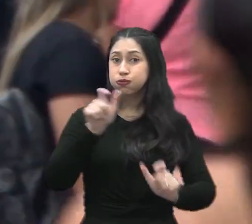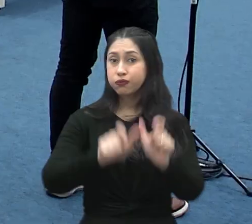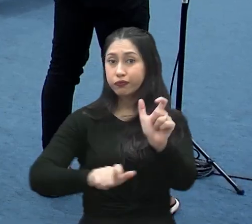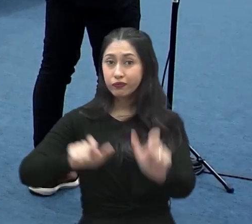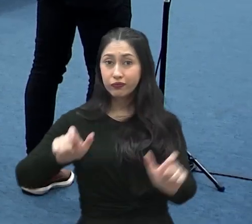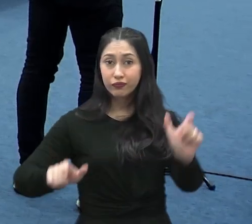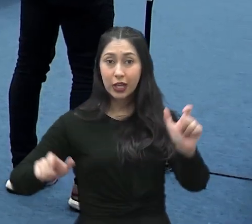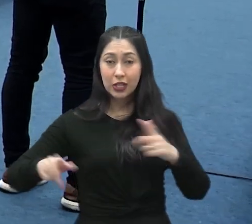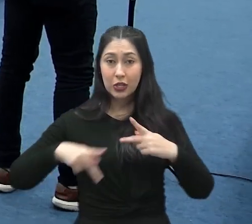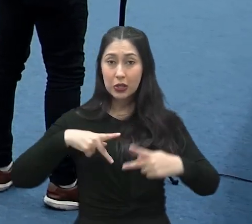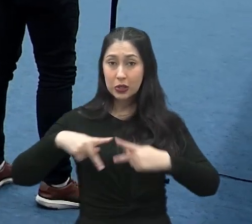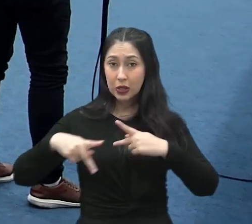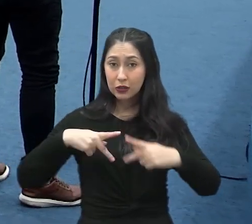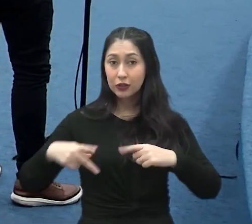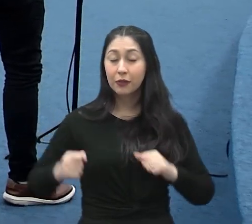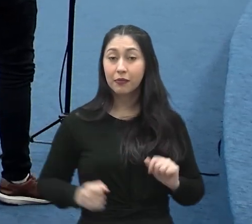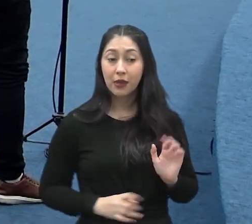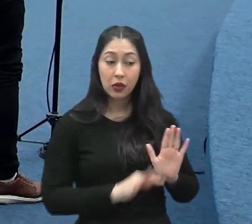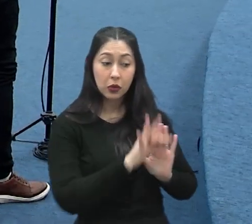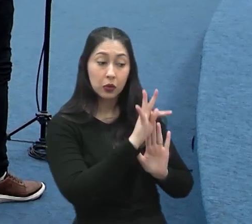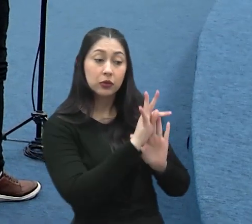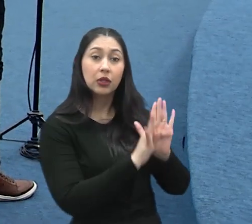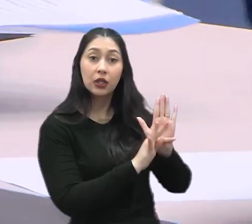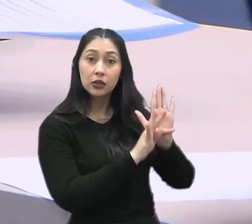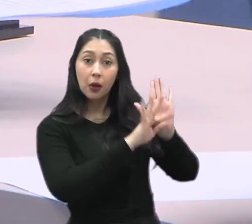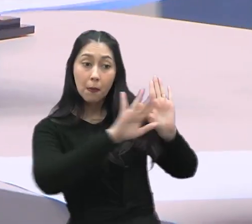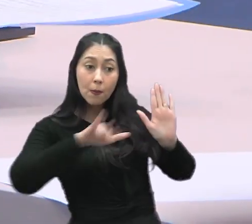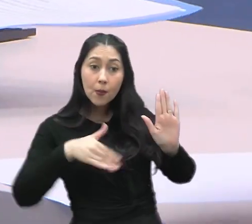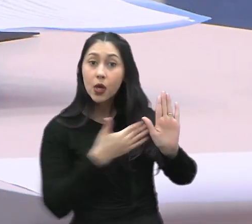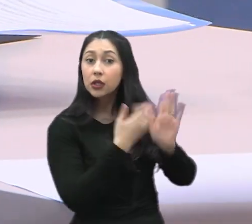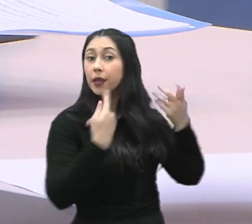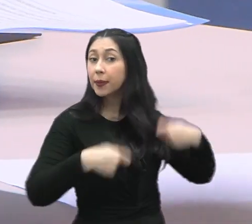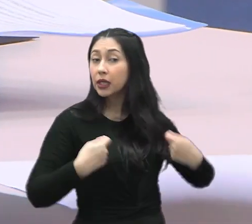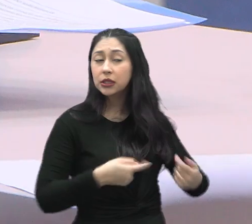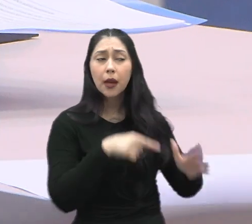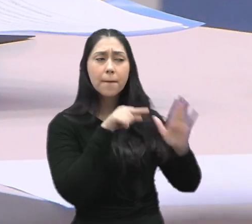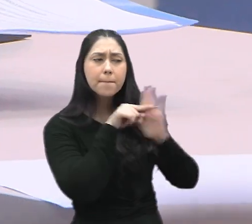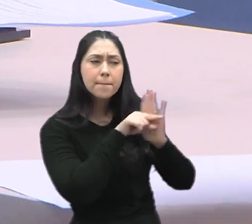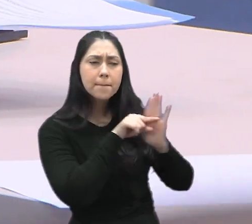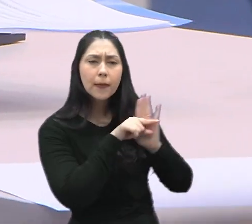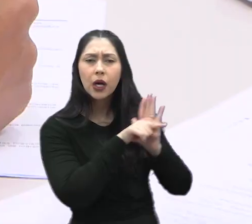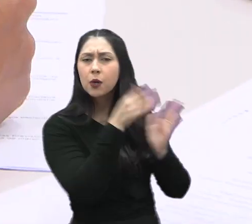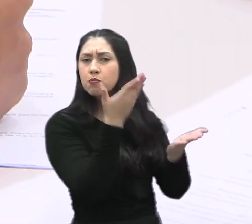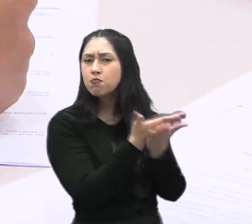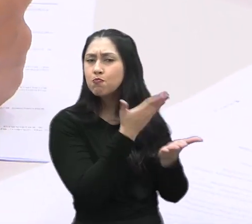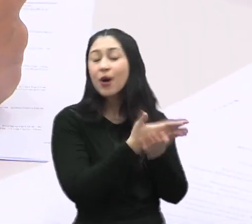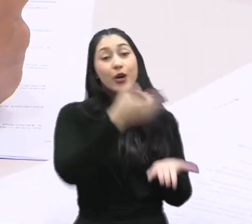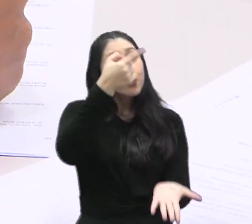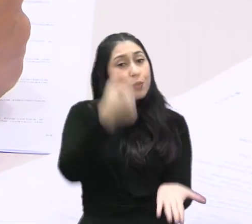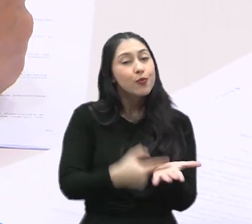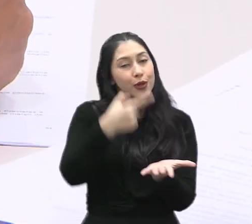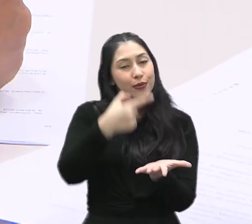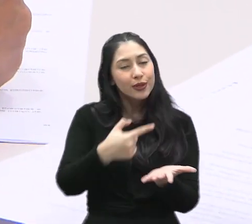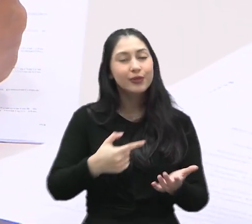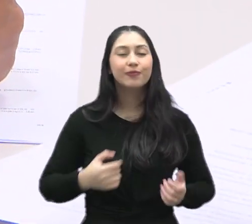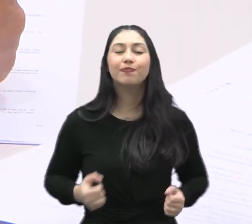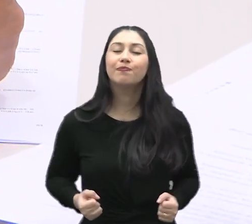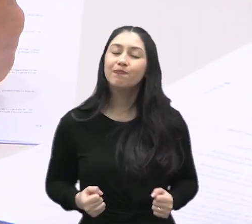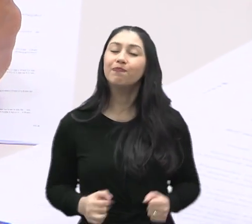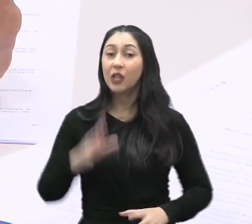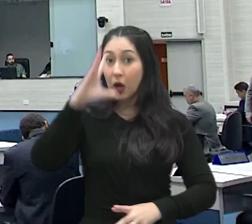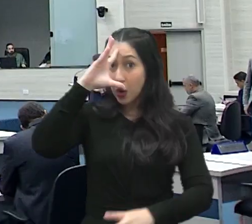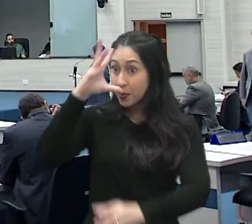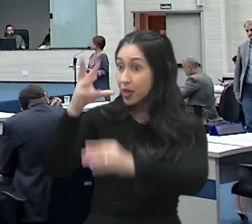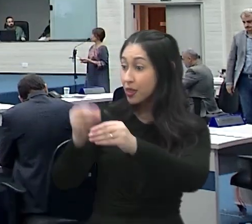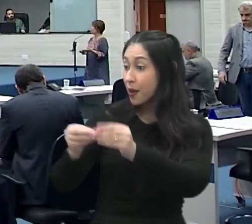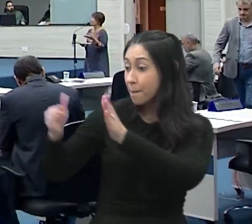joseenses. Por trás de um texto votado em plenário, existe estudo, análise e compromisso com o interesse